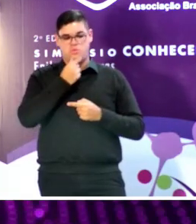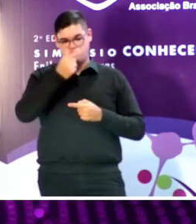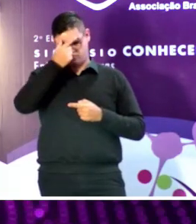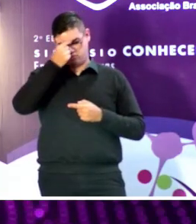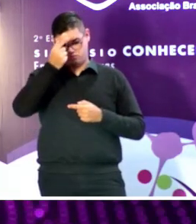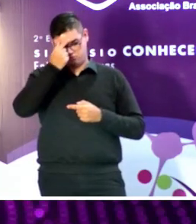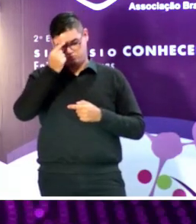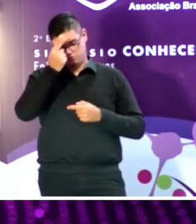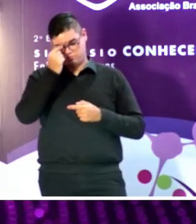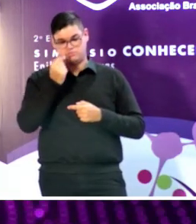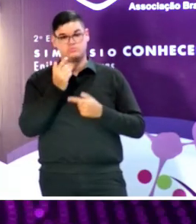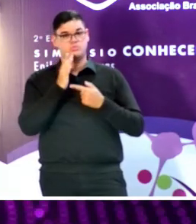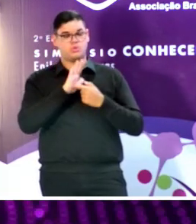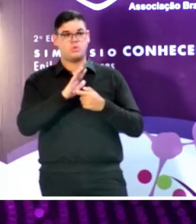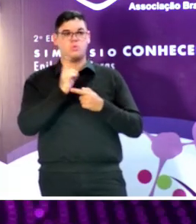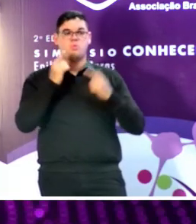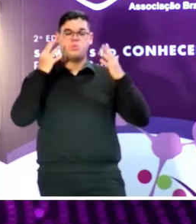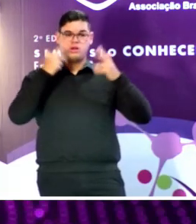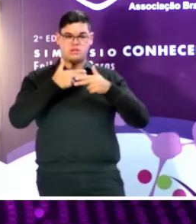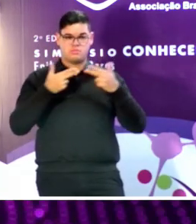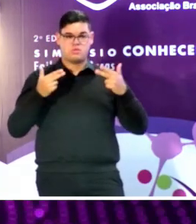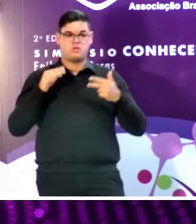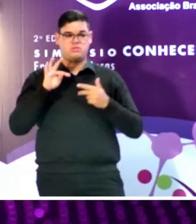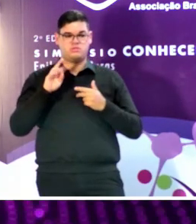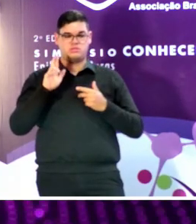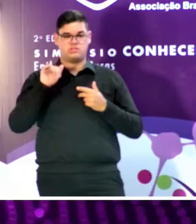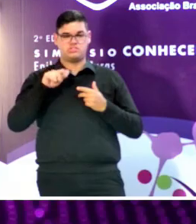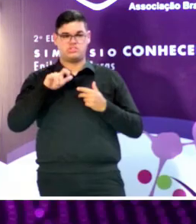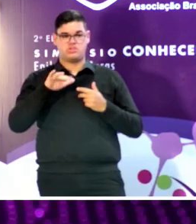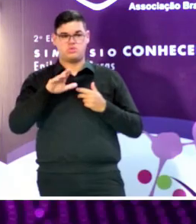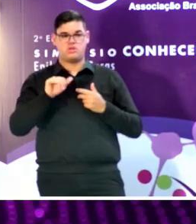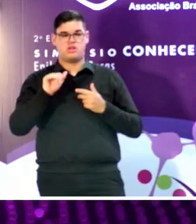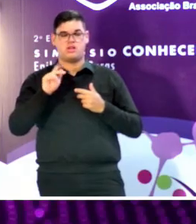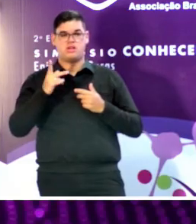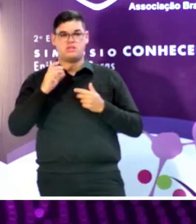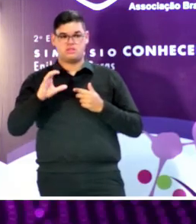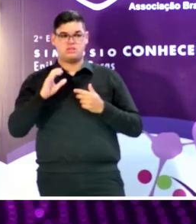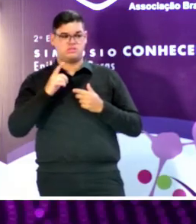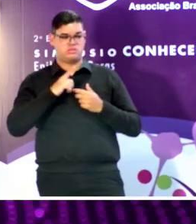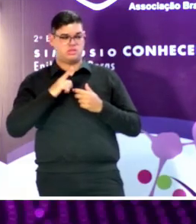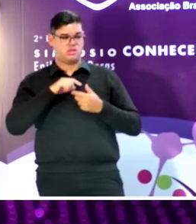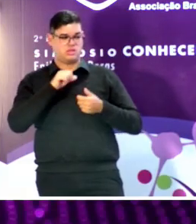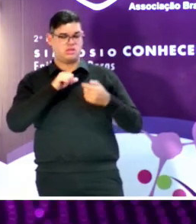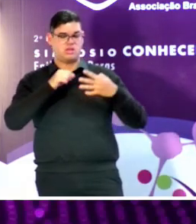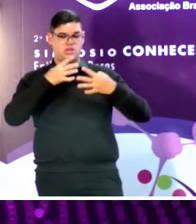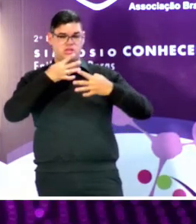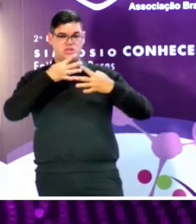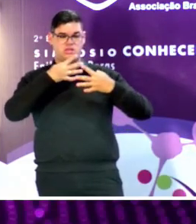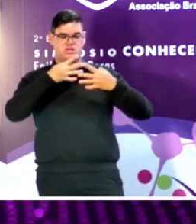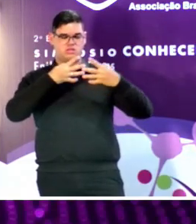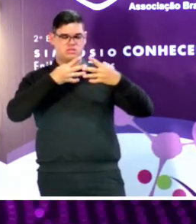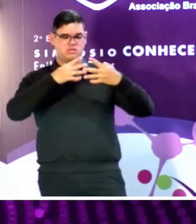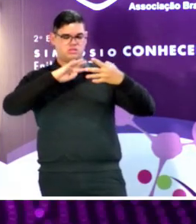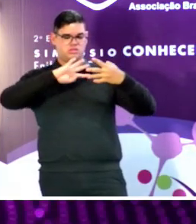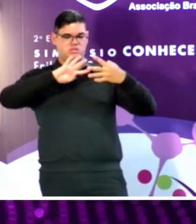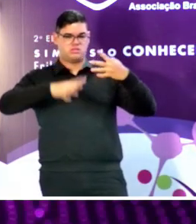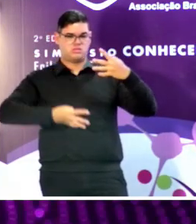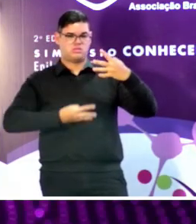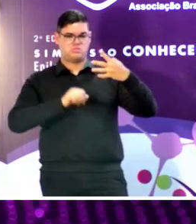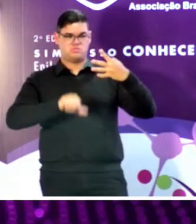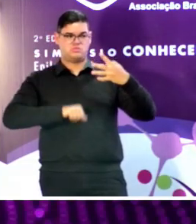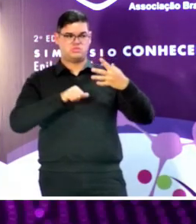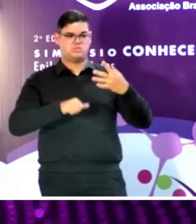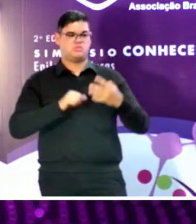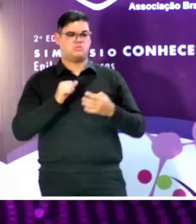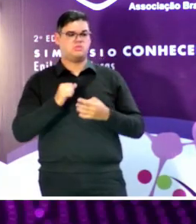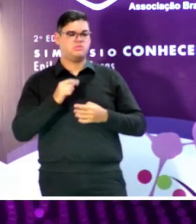um modelo de animal transgênico para HC, que tem essa mutação D923, e a gente avaliou o perfil, né,